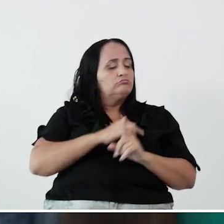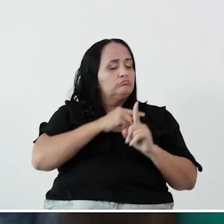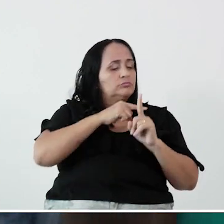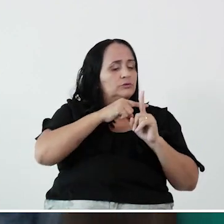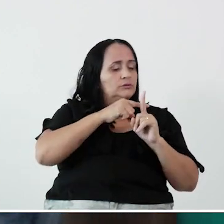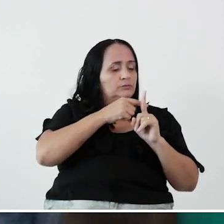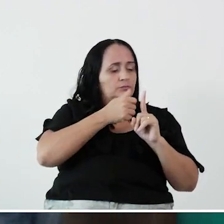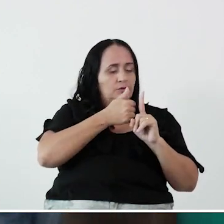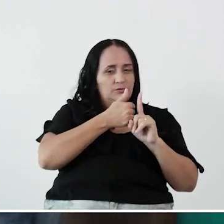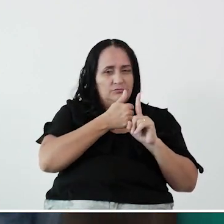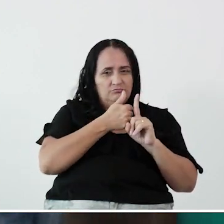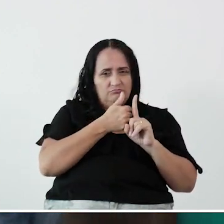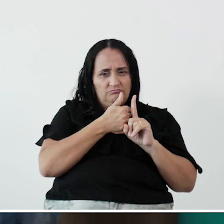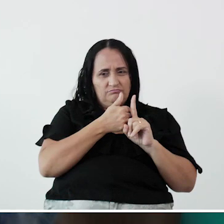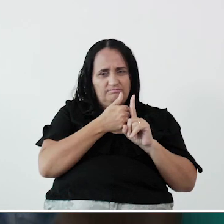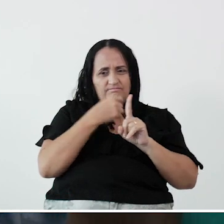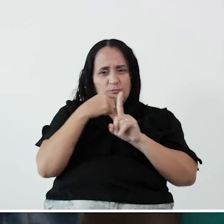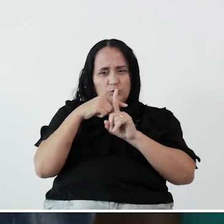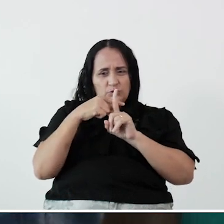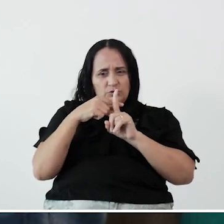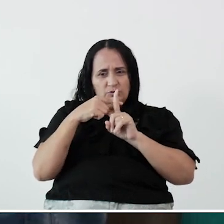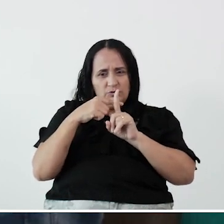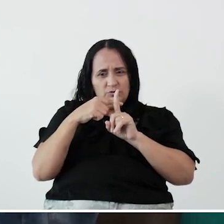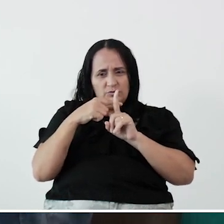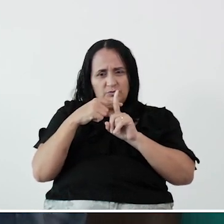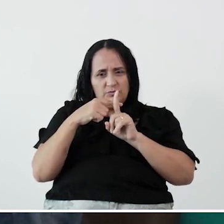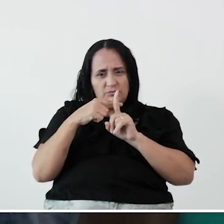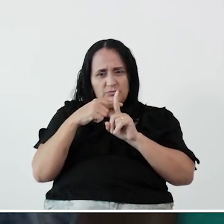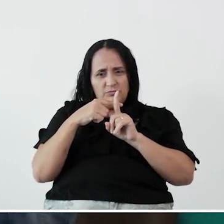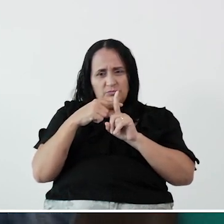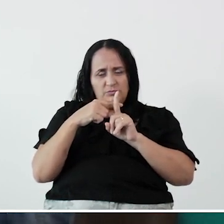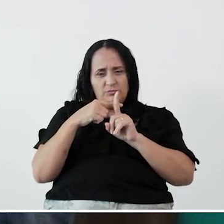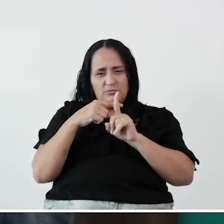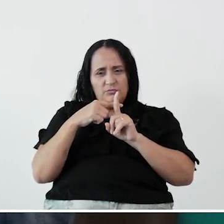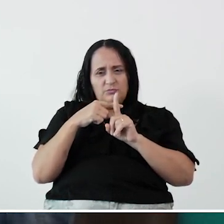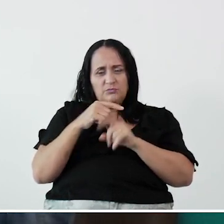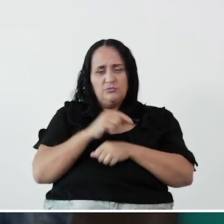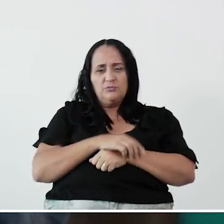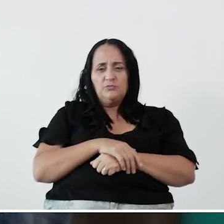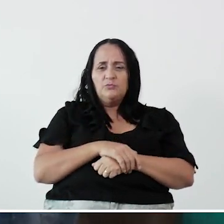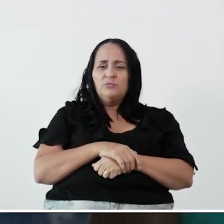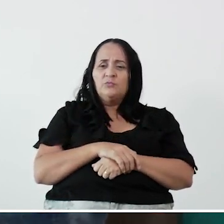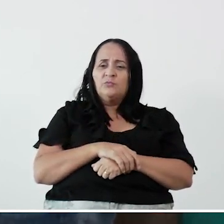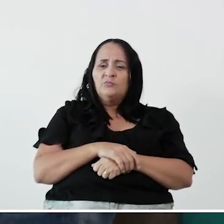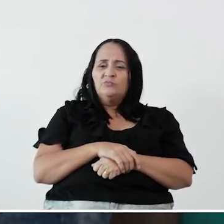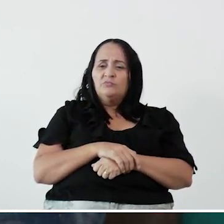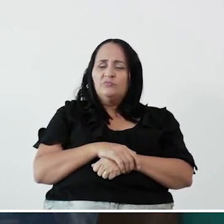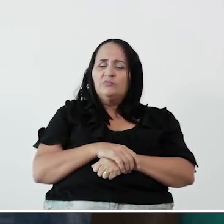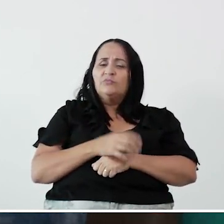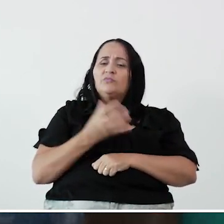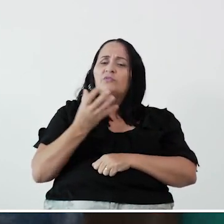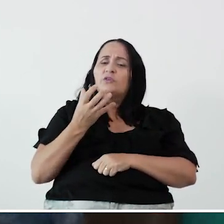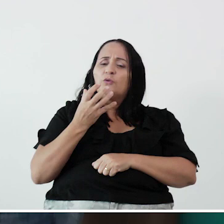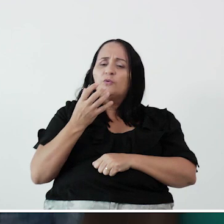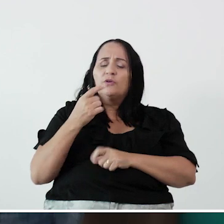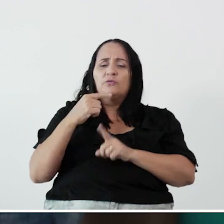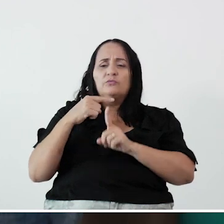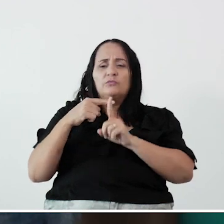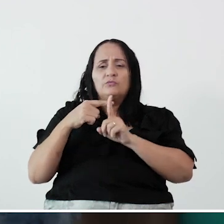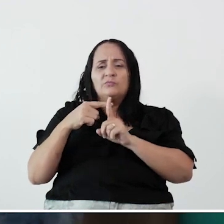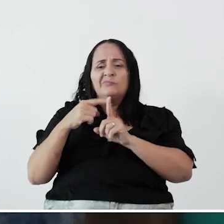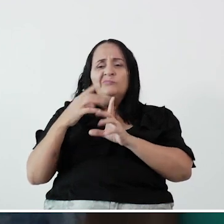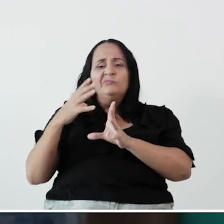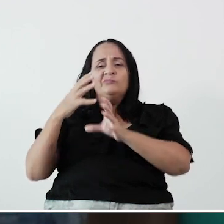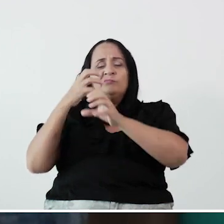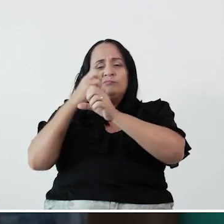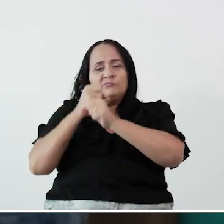parti de um positivo. Então eu vou marcar aqui, é um positivo, que eu quero